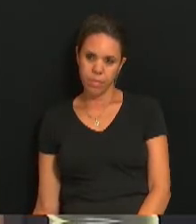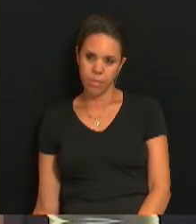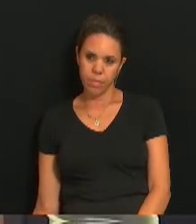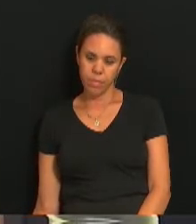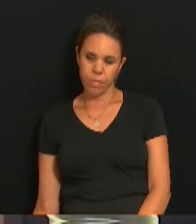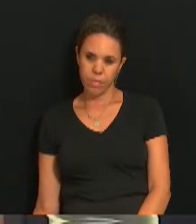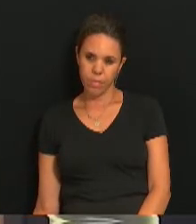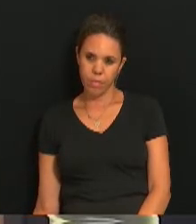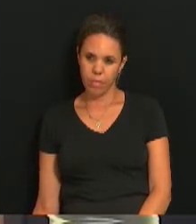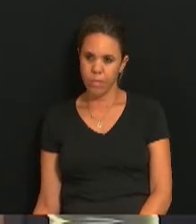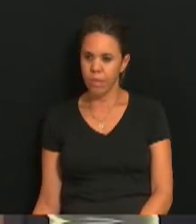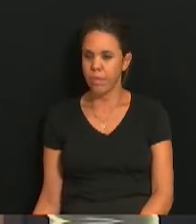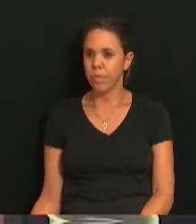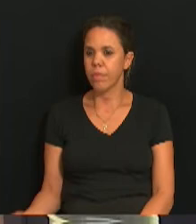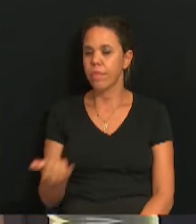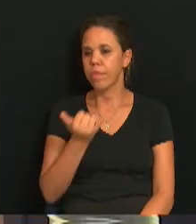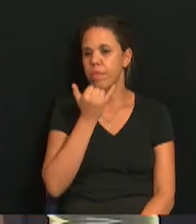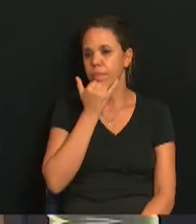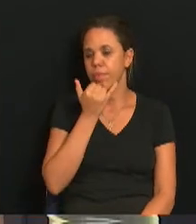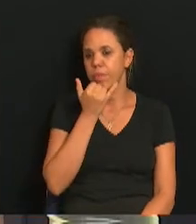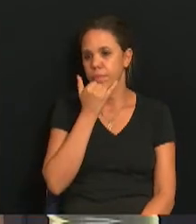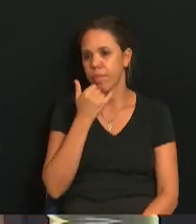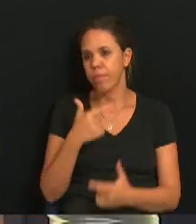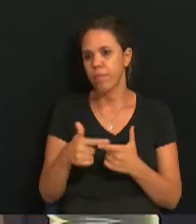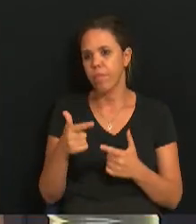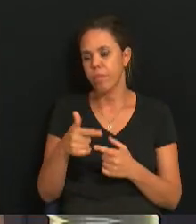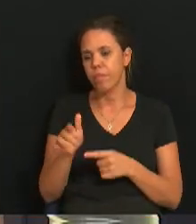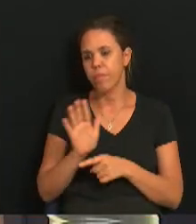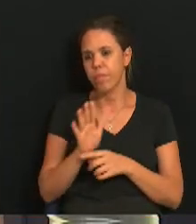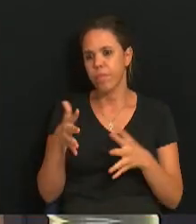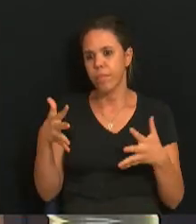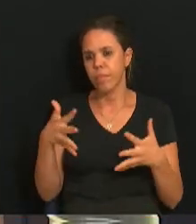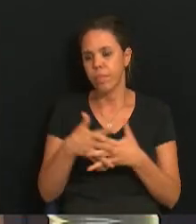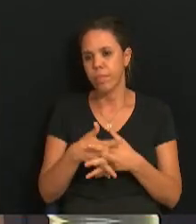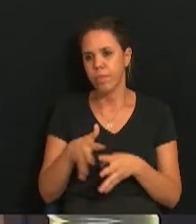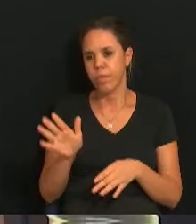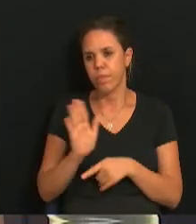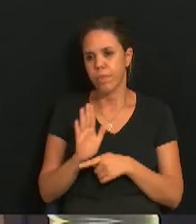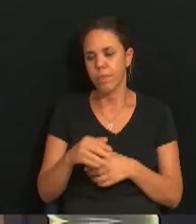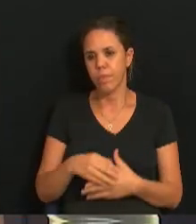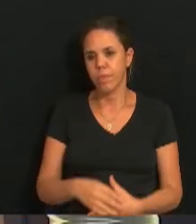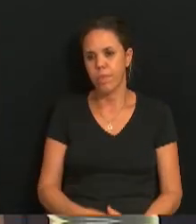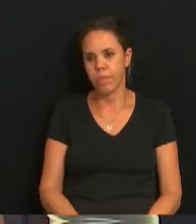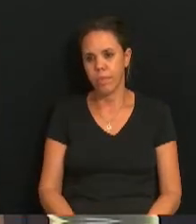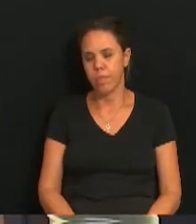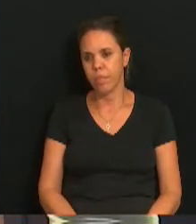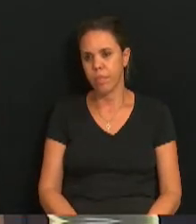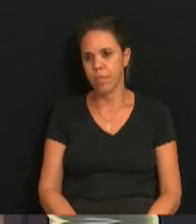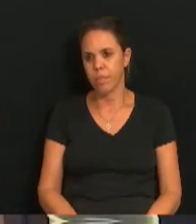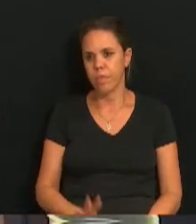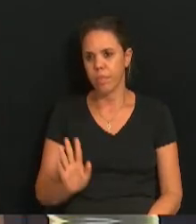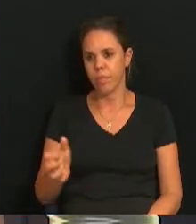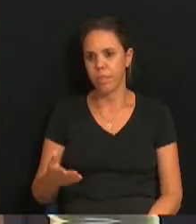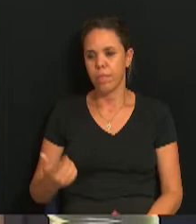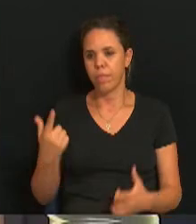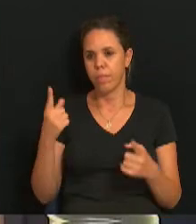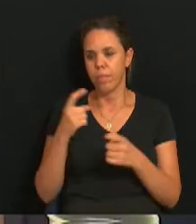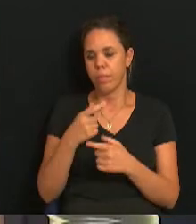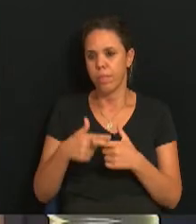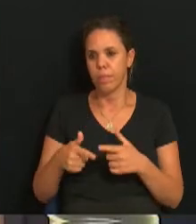Pessoal, a gente pede um pouquinho de desculpa porque teve uma confusão aqui por conta dos vídeos. Lembrando que a gente está com uma